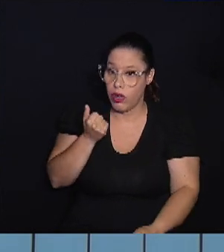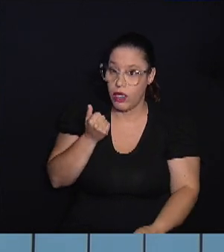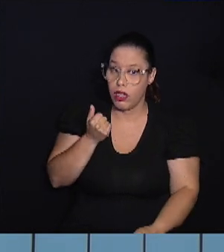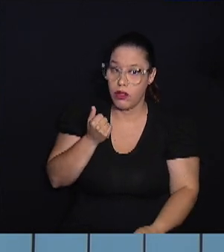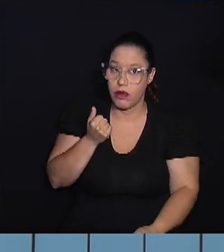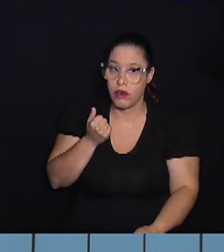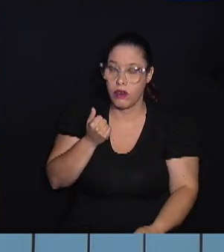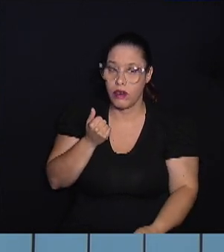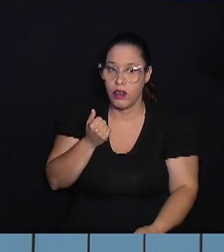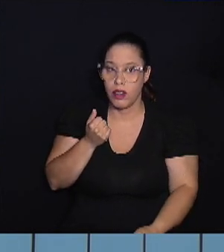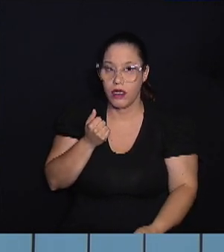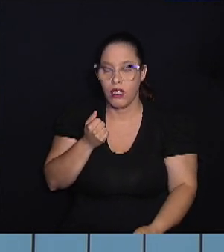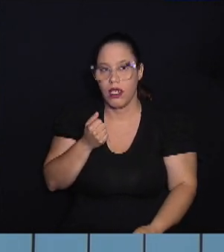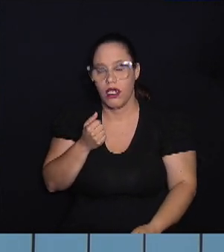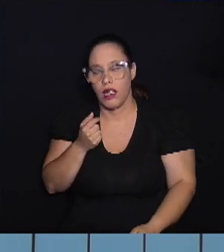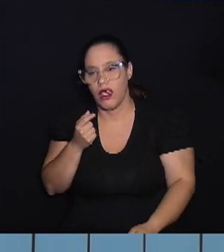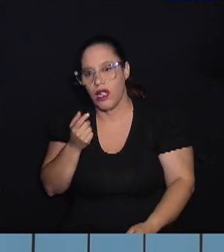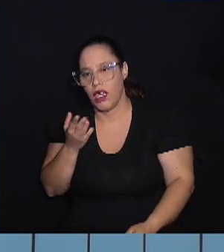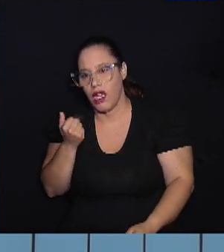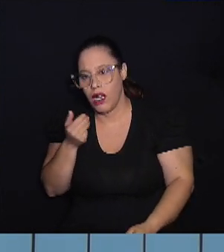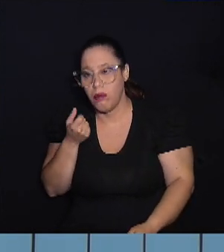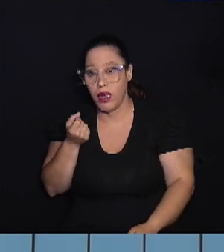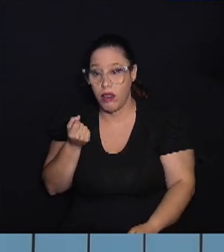que seriam mais indicados?